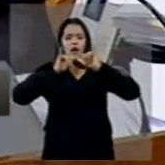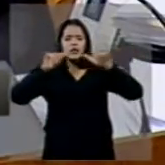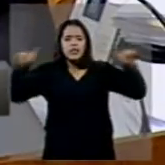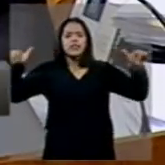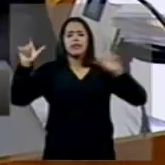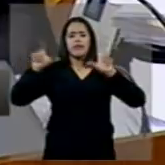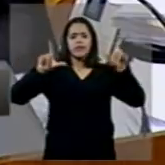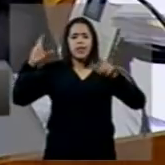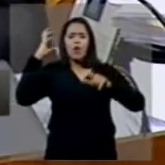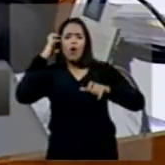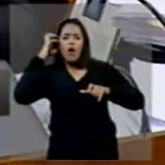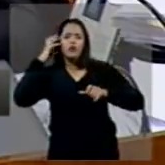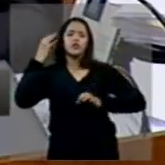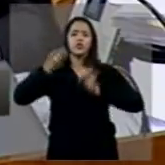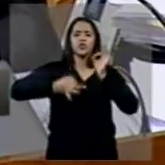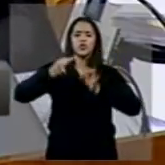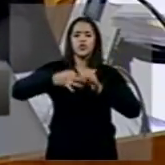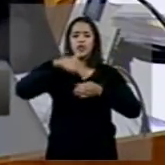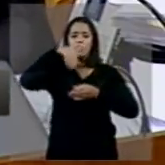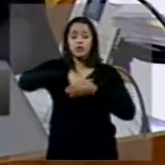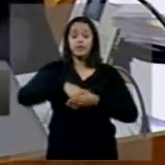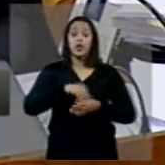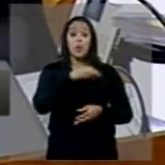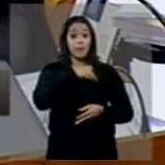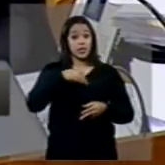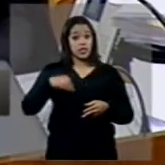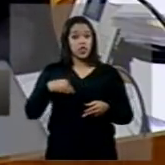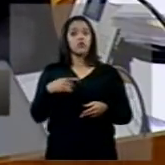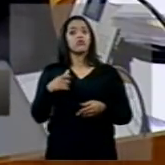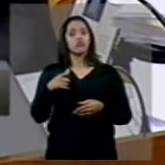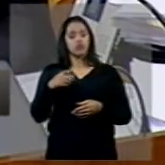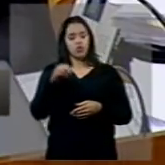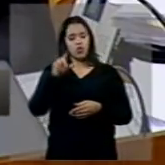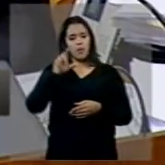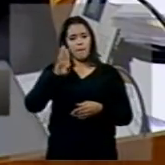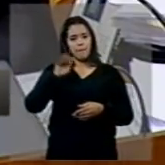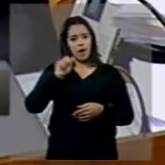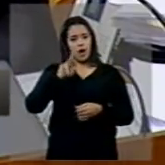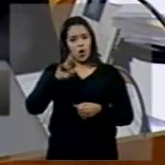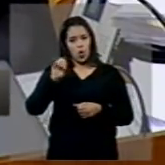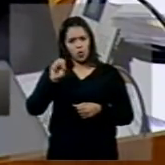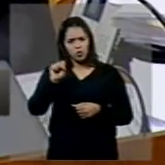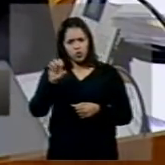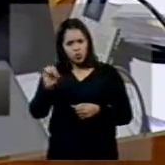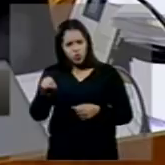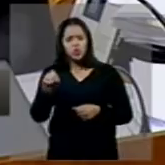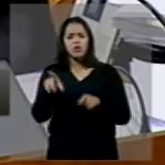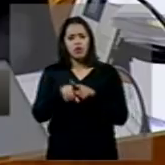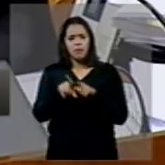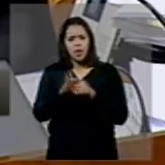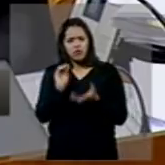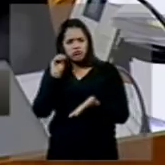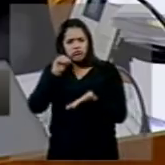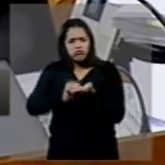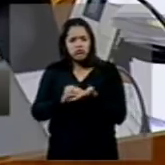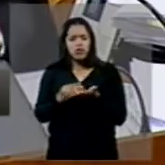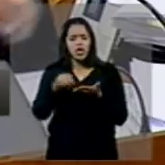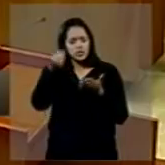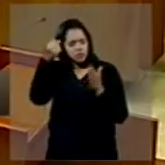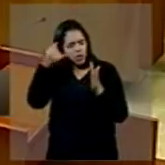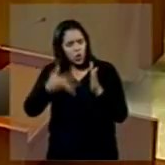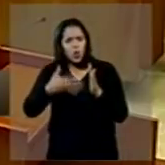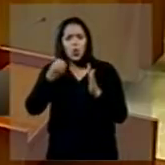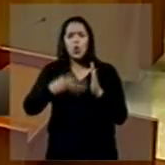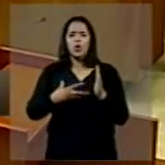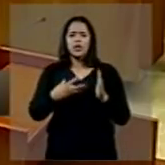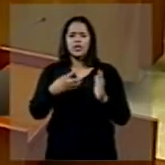mídia, pela Justiça Eleitoral. O ministro Luiz Roberto Barroso teve o cuidado aqui de colocar como houve num